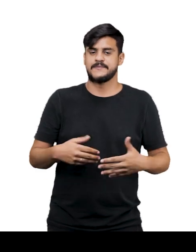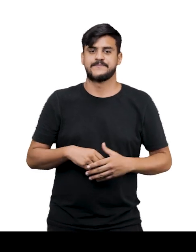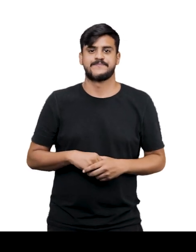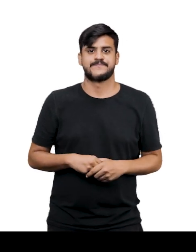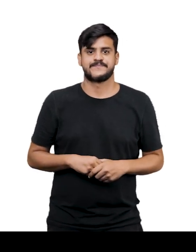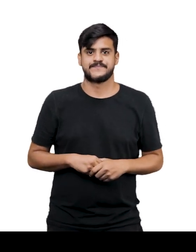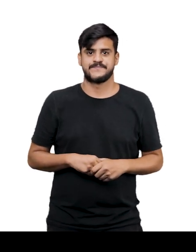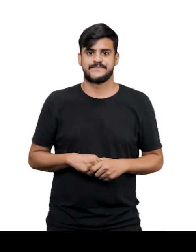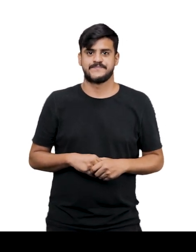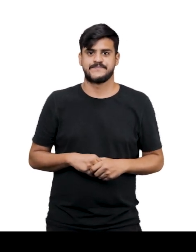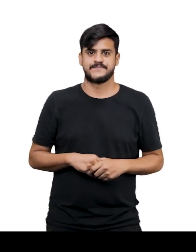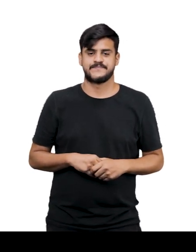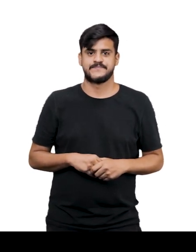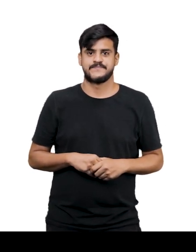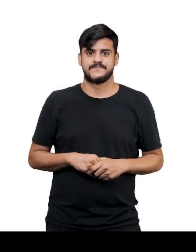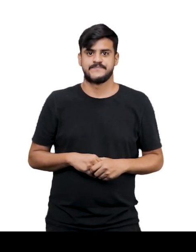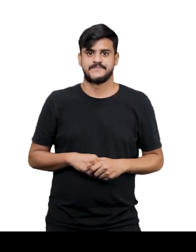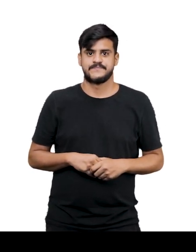da exposição.